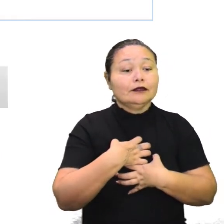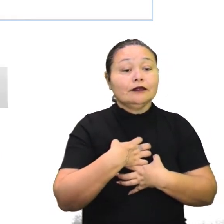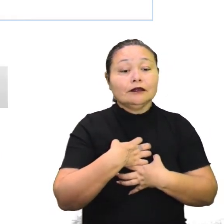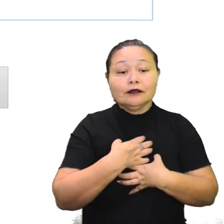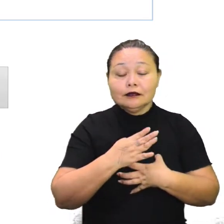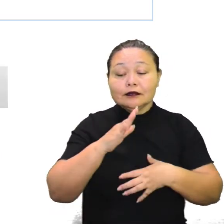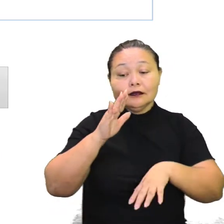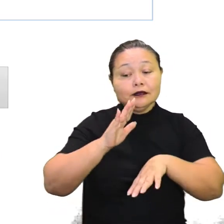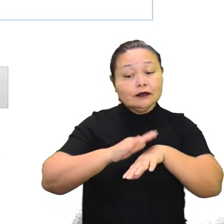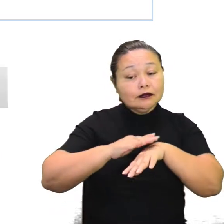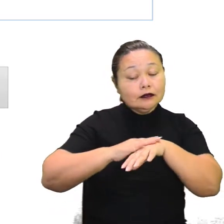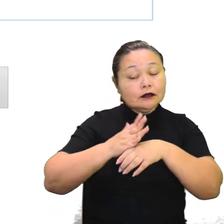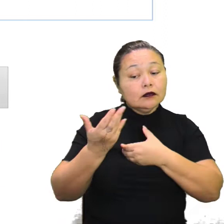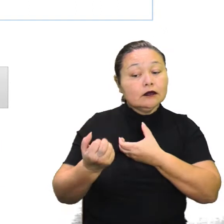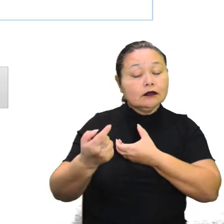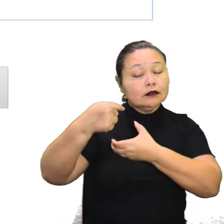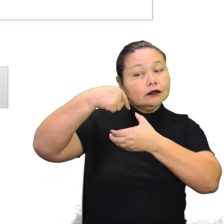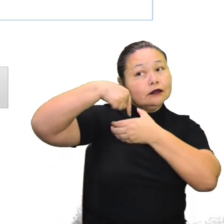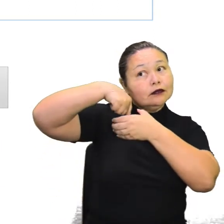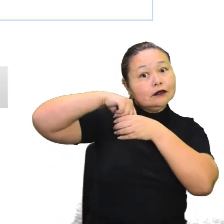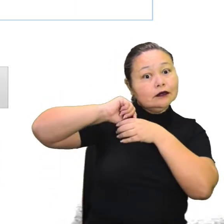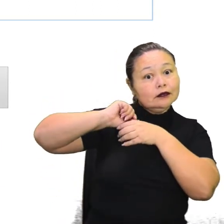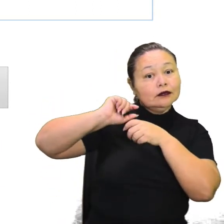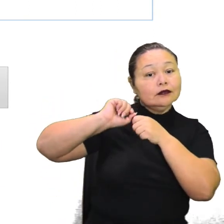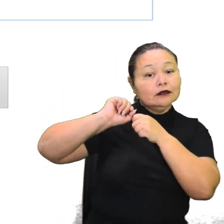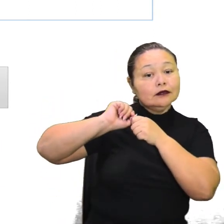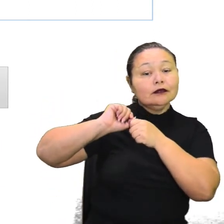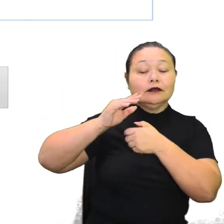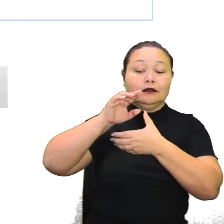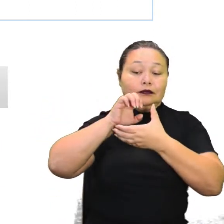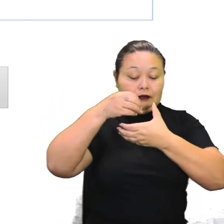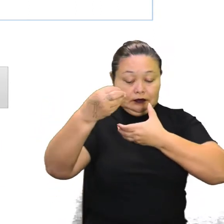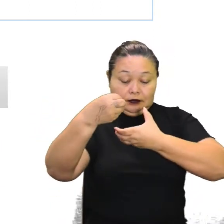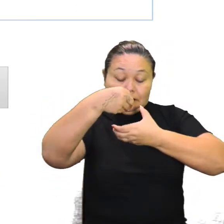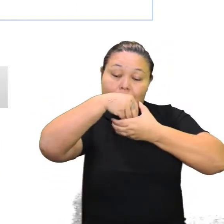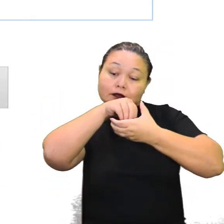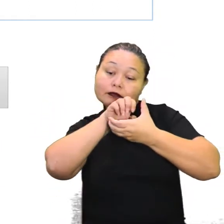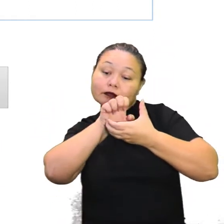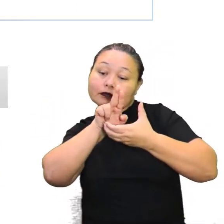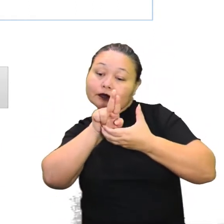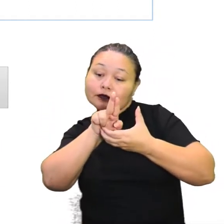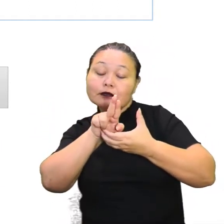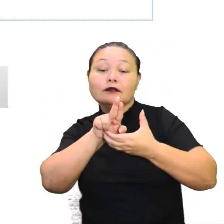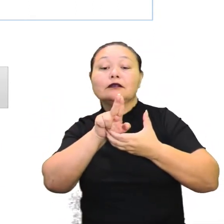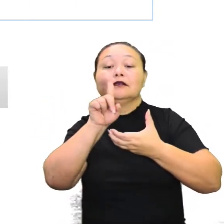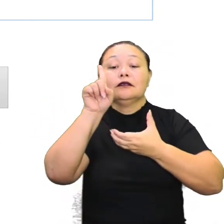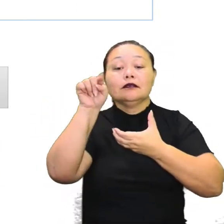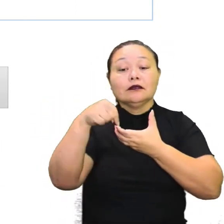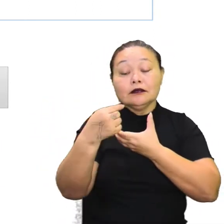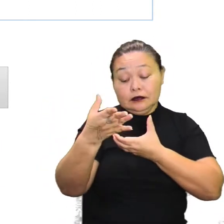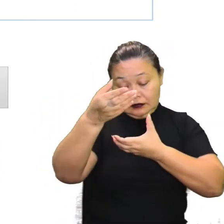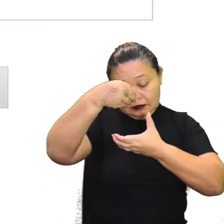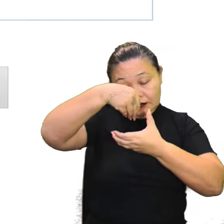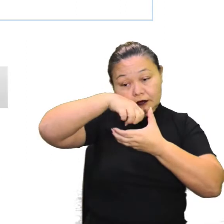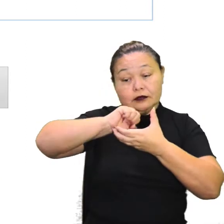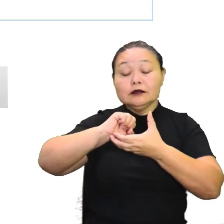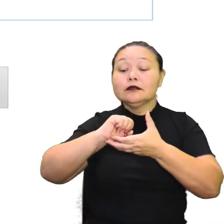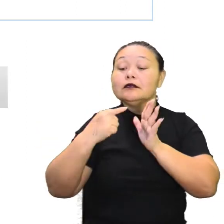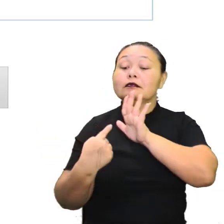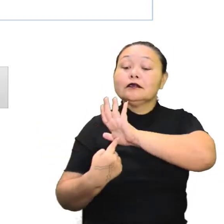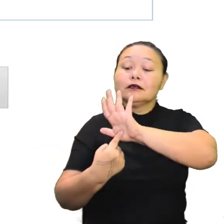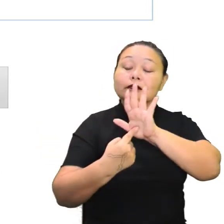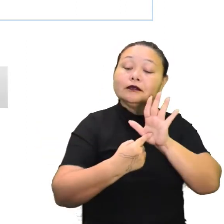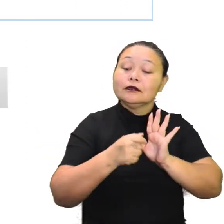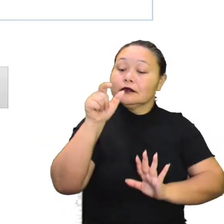com predominância da subjetividade do eu lírico. E esses versos, esse eu lírico, ele vai